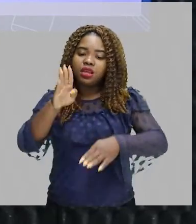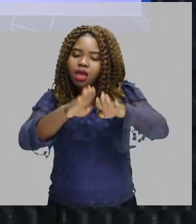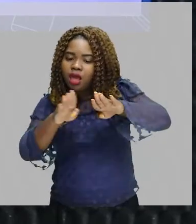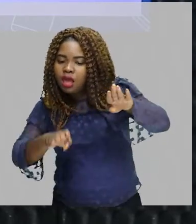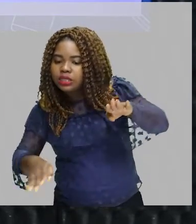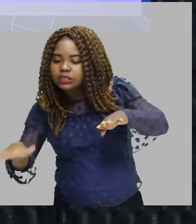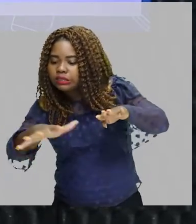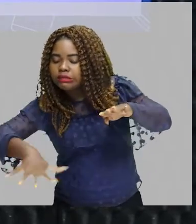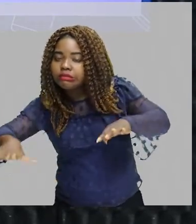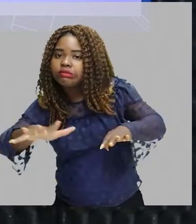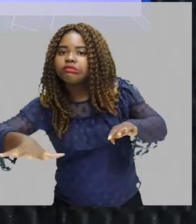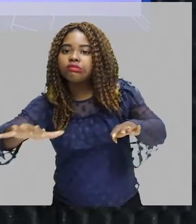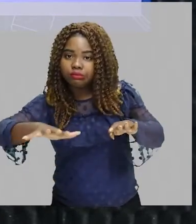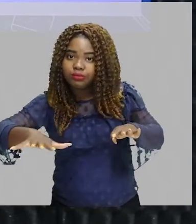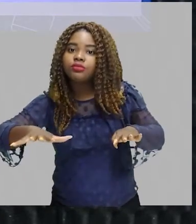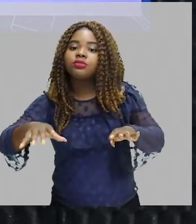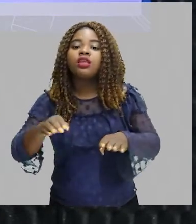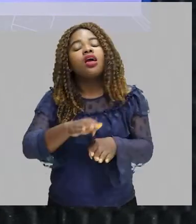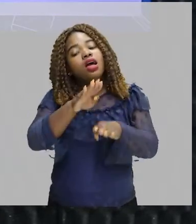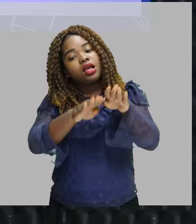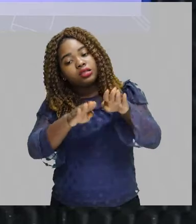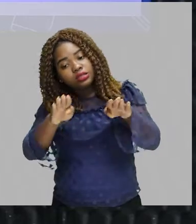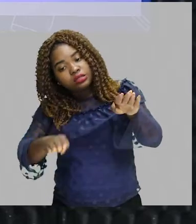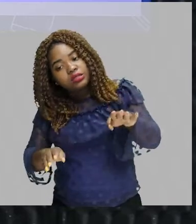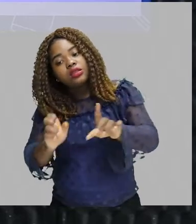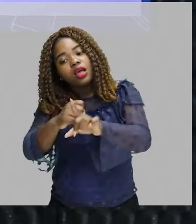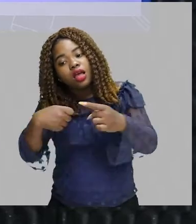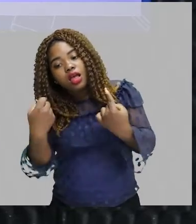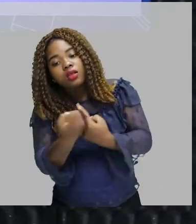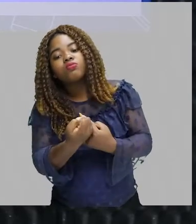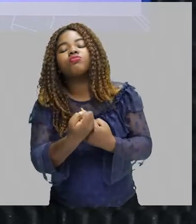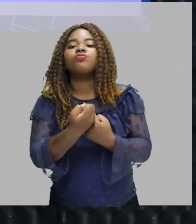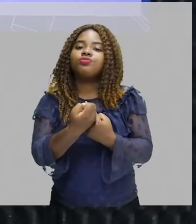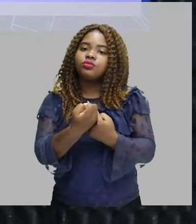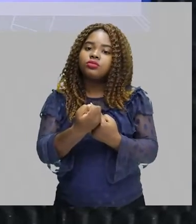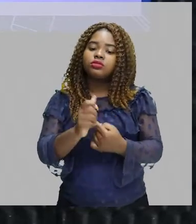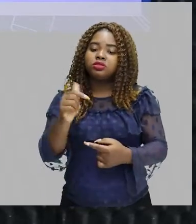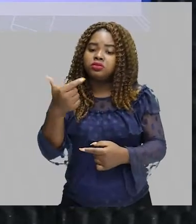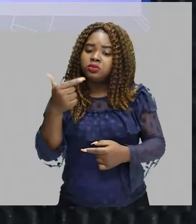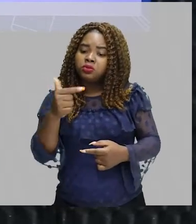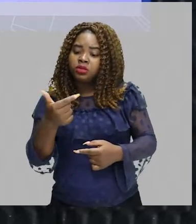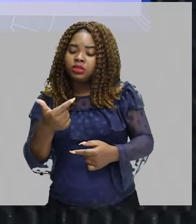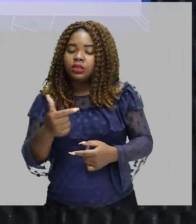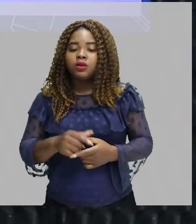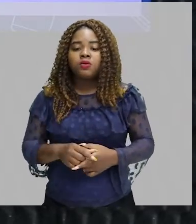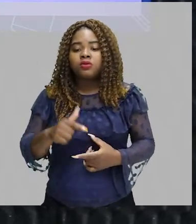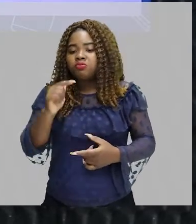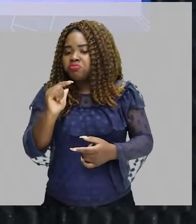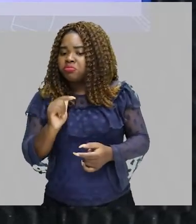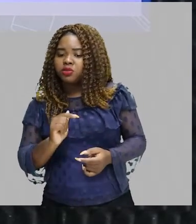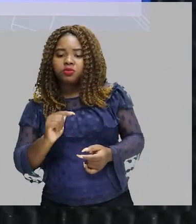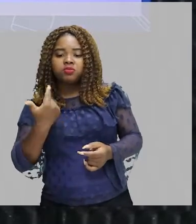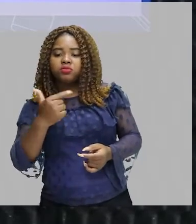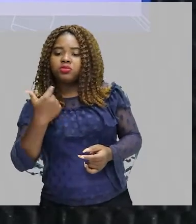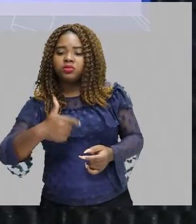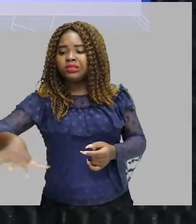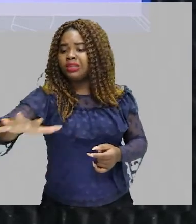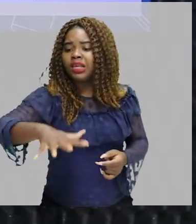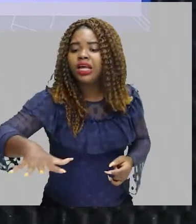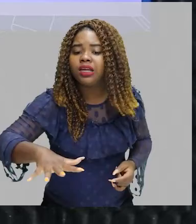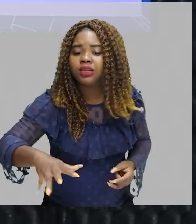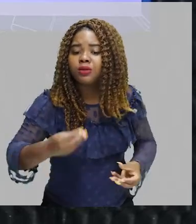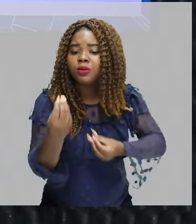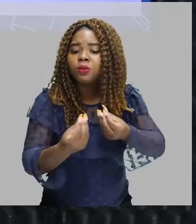espaciais ali no campo, né, das desigualdades sociais, porque sem propriedade, muitas vezes a pessoa não tem como tirar o seu sustento, não tem como praticar